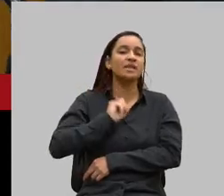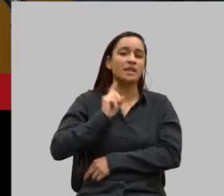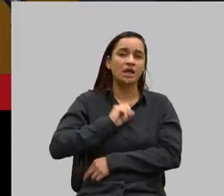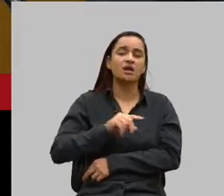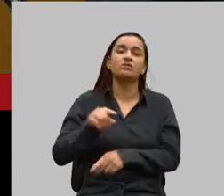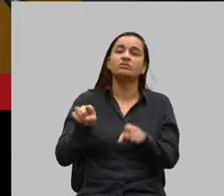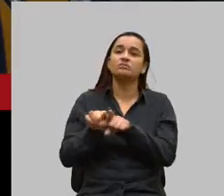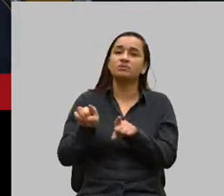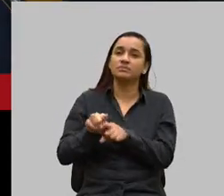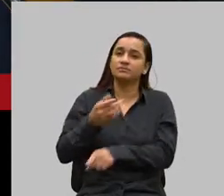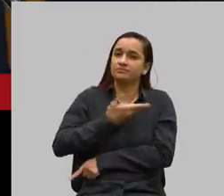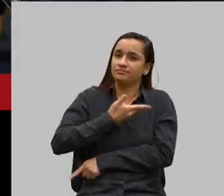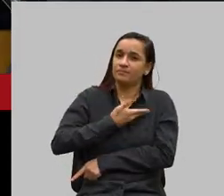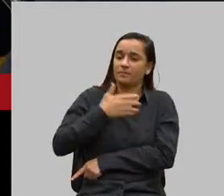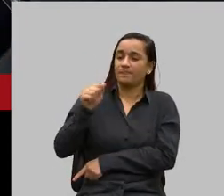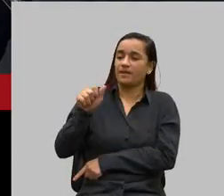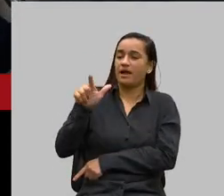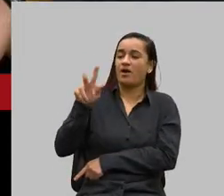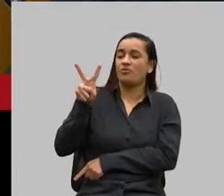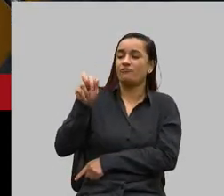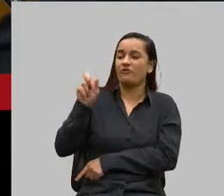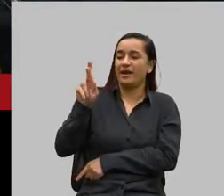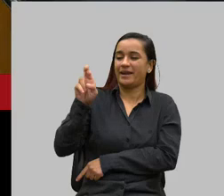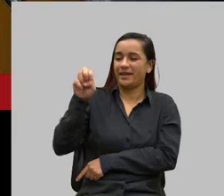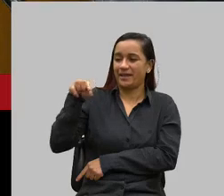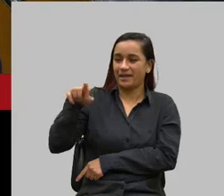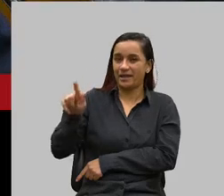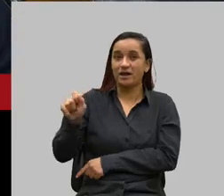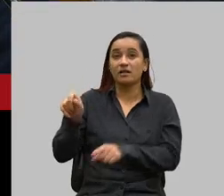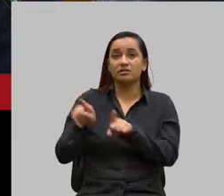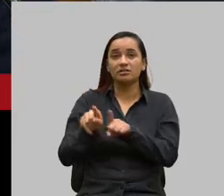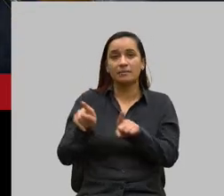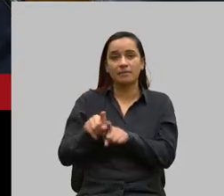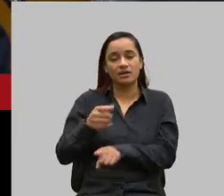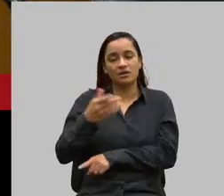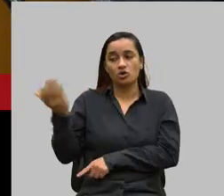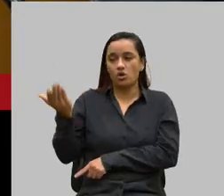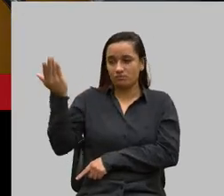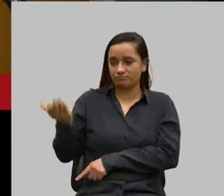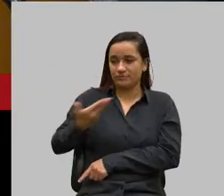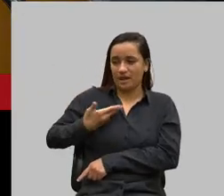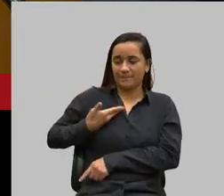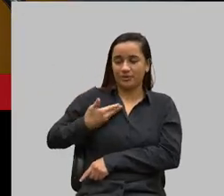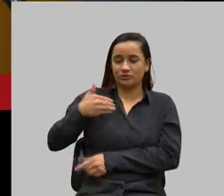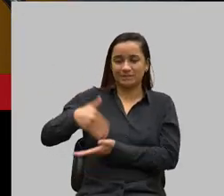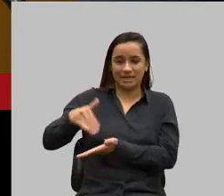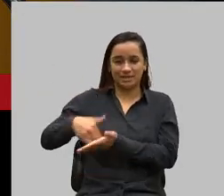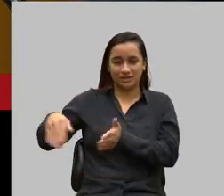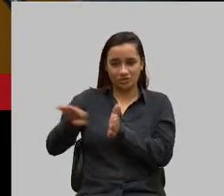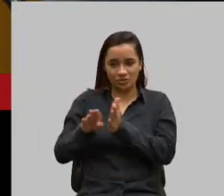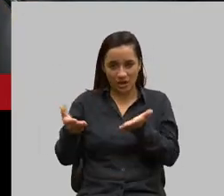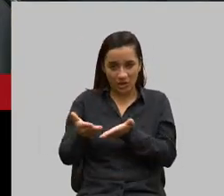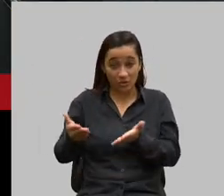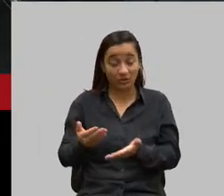Alvarenga chegou o nosso primeiro secretário Bom dia a todos uma alegria